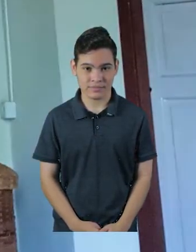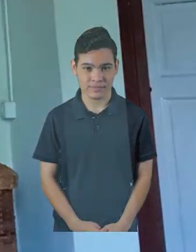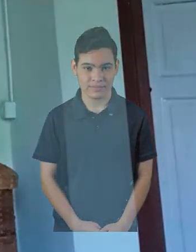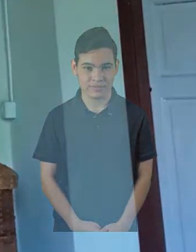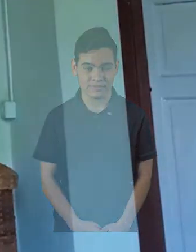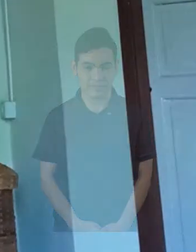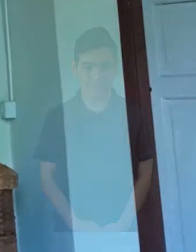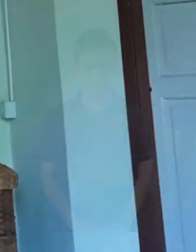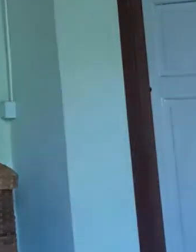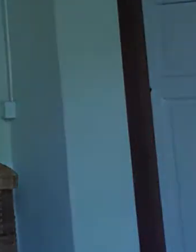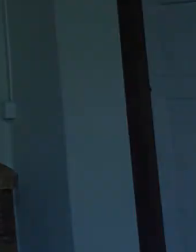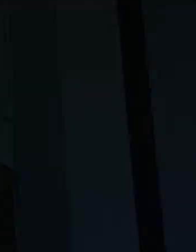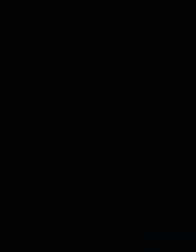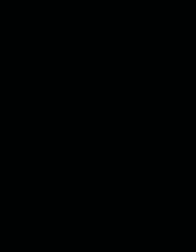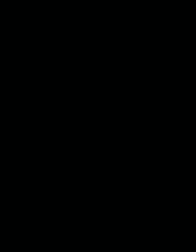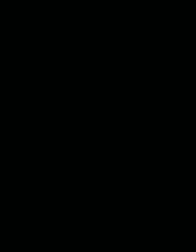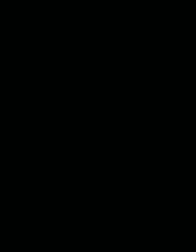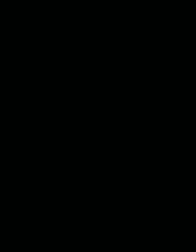o exercício.